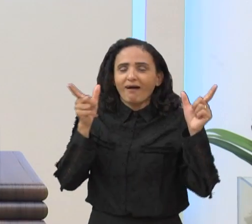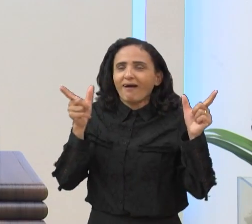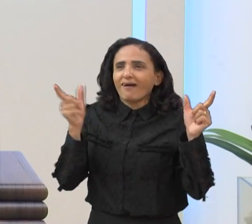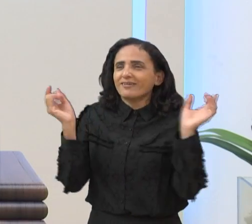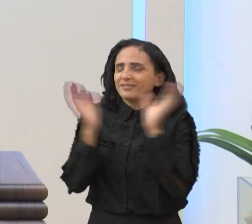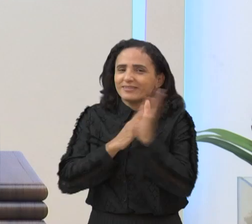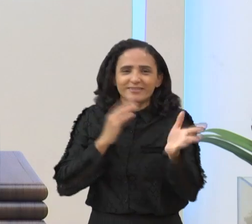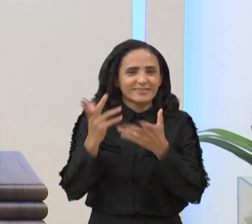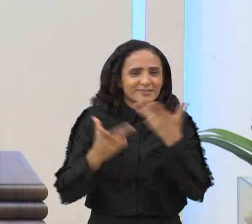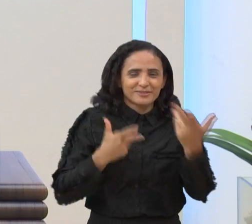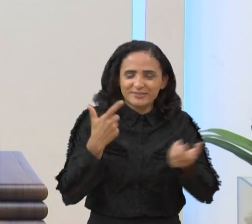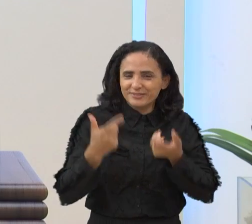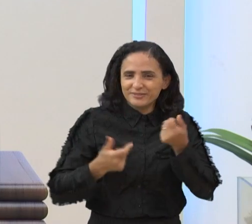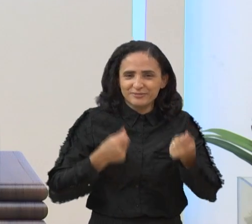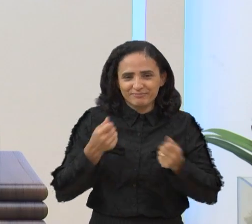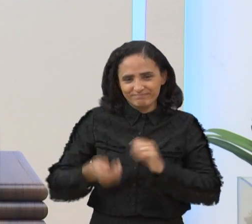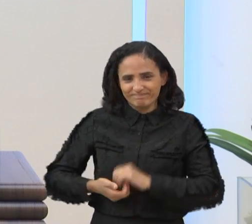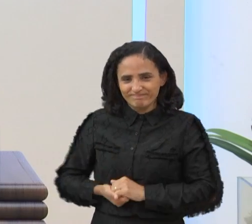aleluia, e